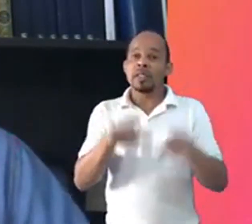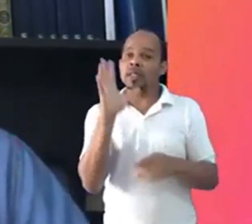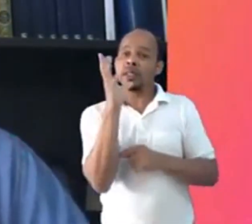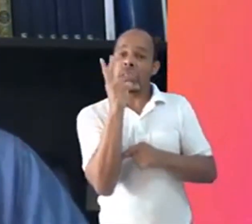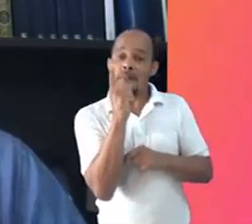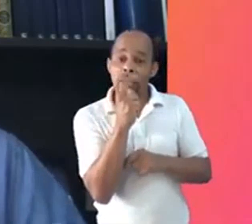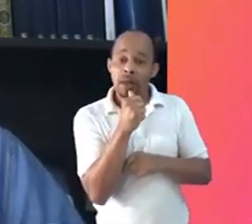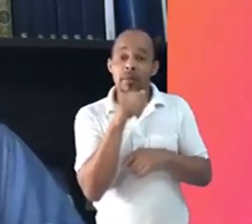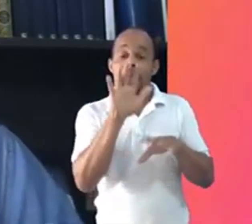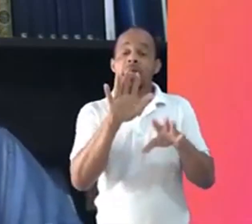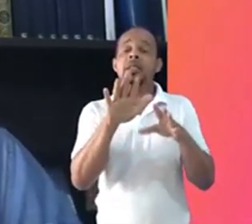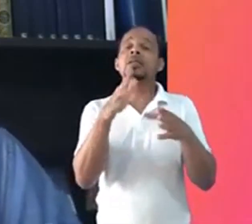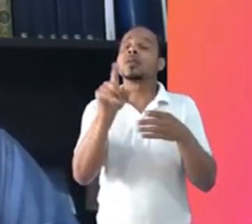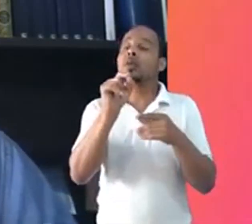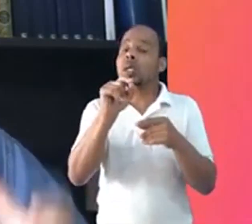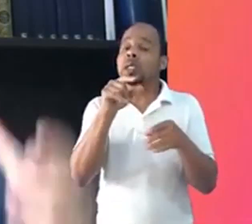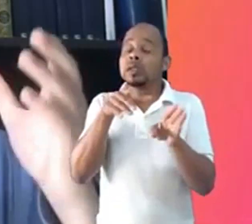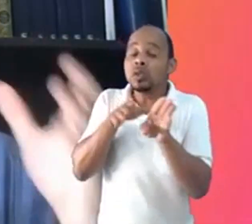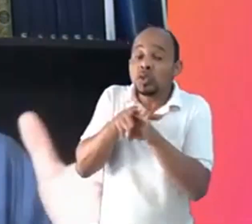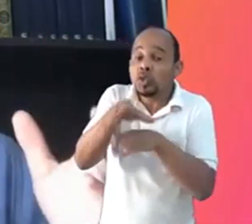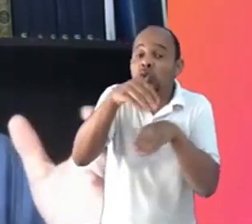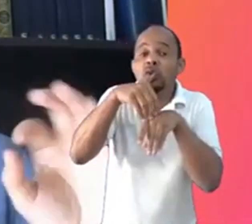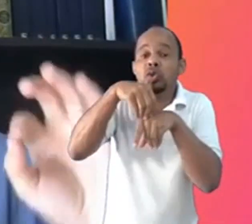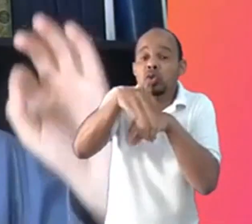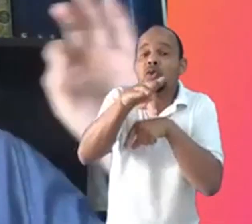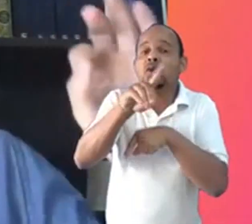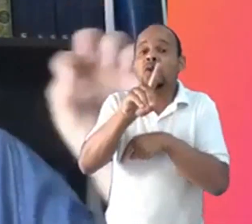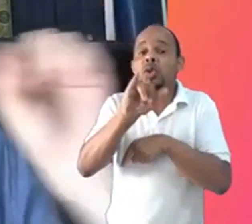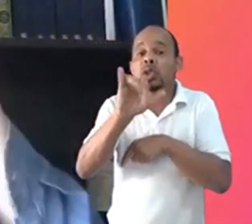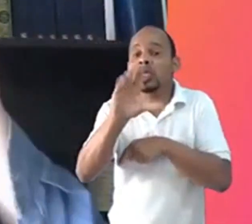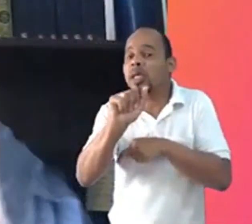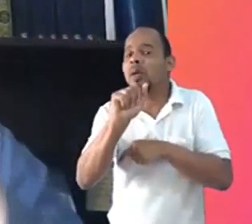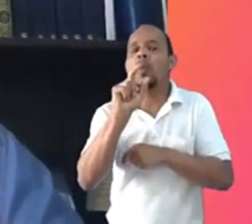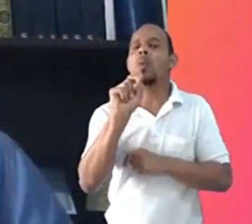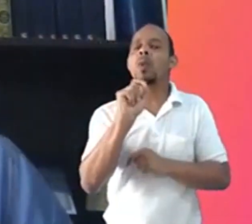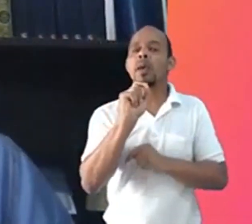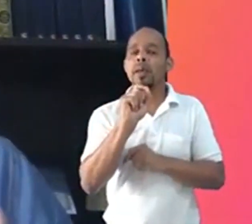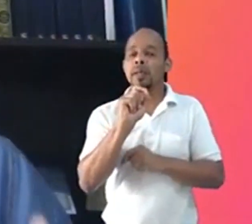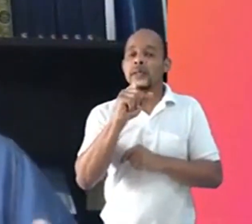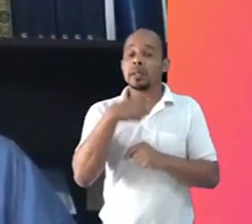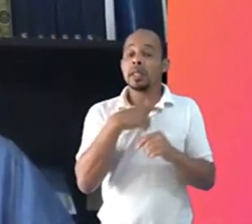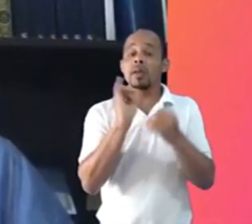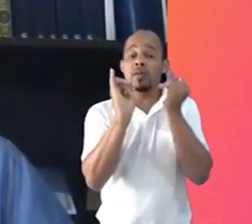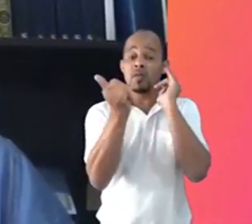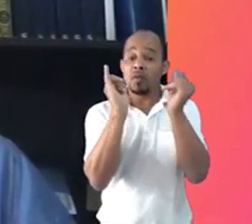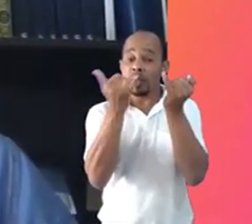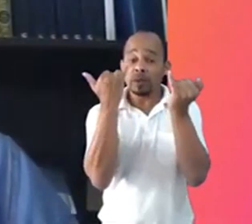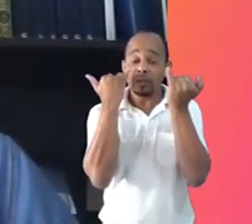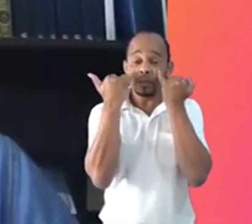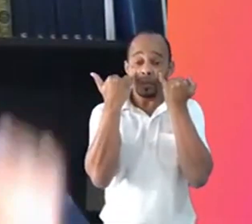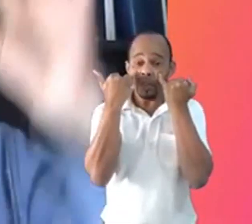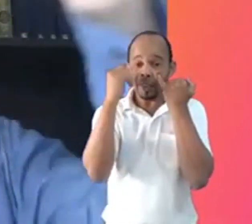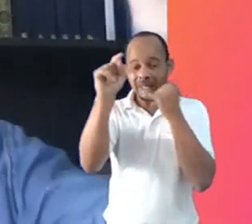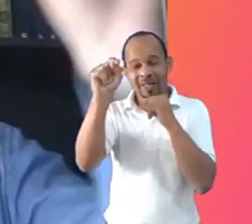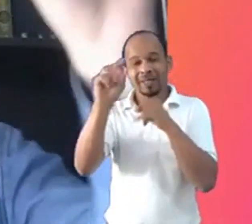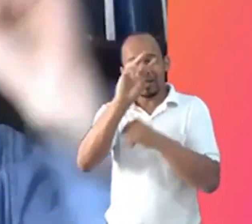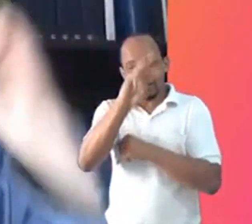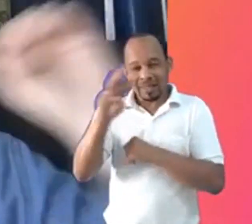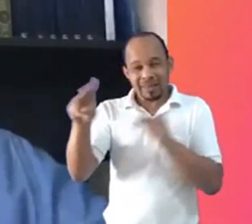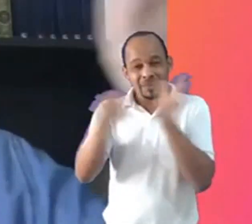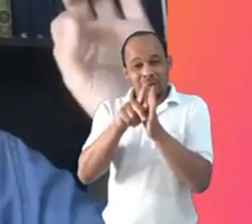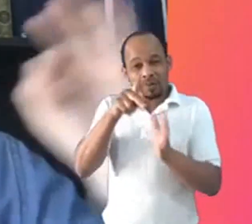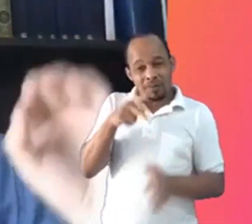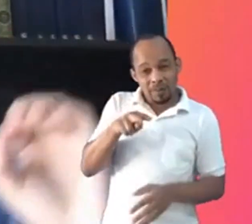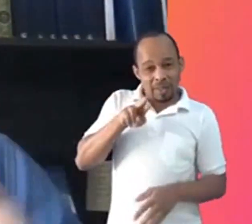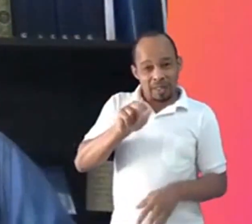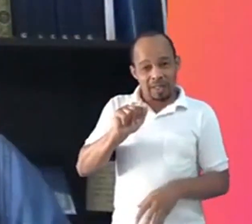muito rápido. Então, uma dica que eu vou dar, a gente deixou na página, uma página informações, lá na nossa página da Prace, né?